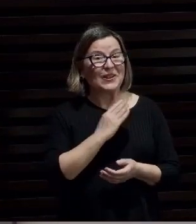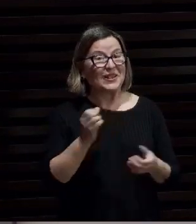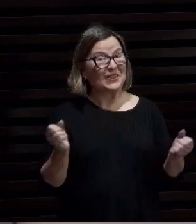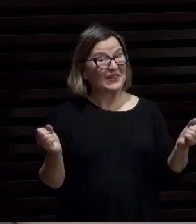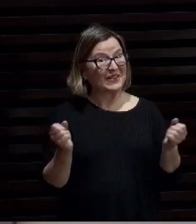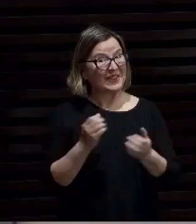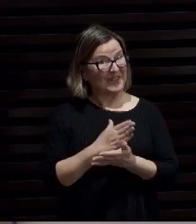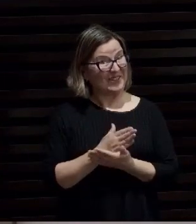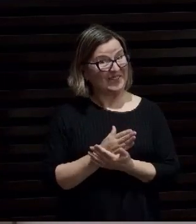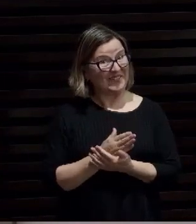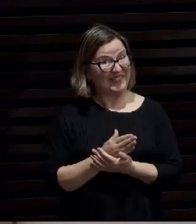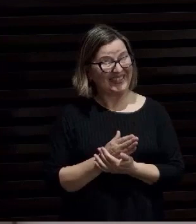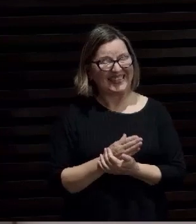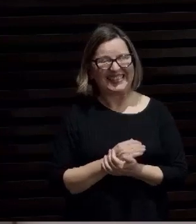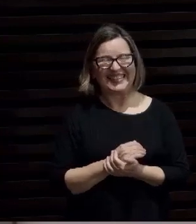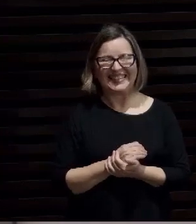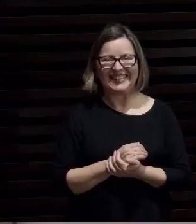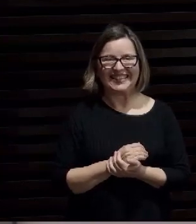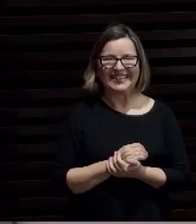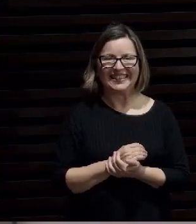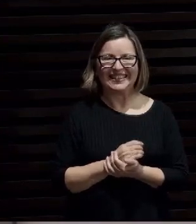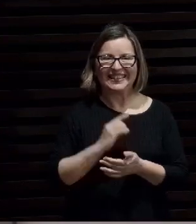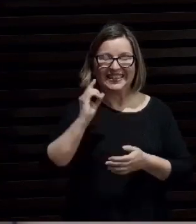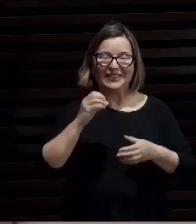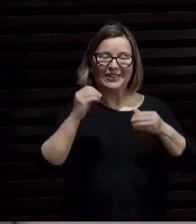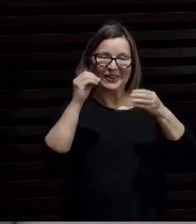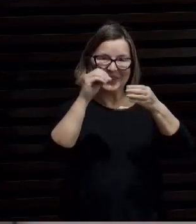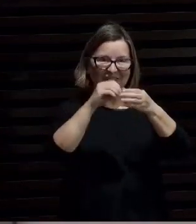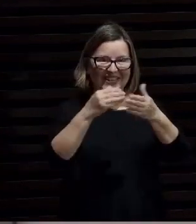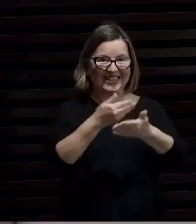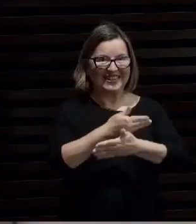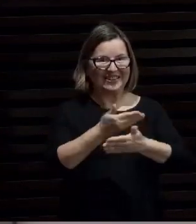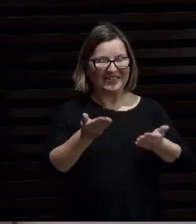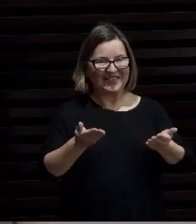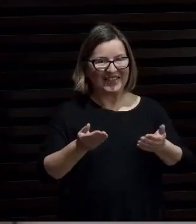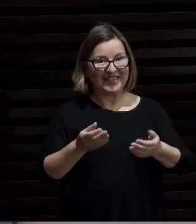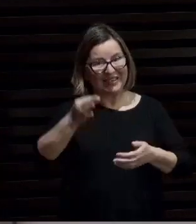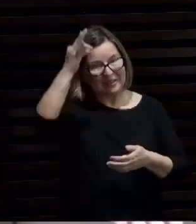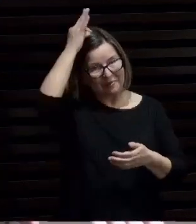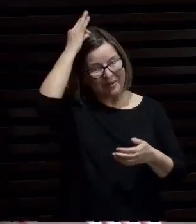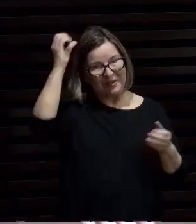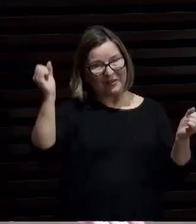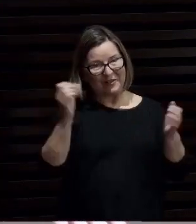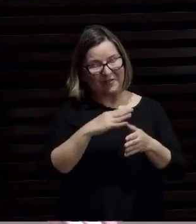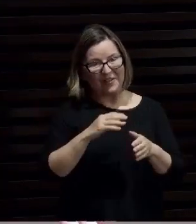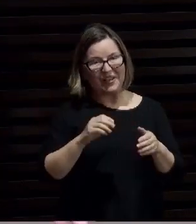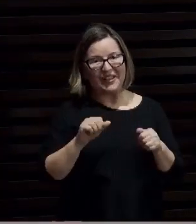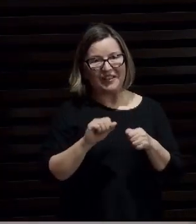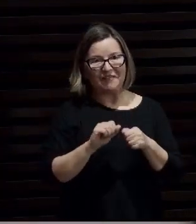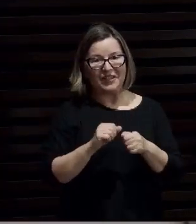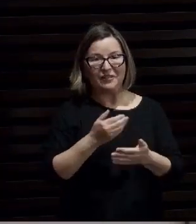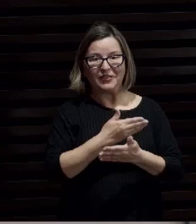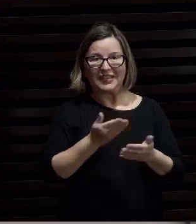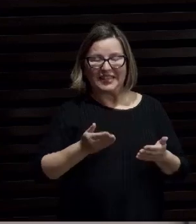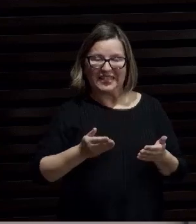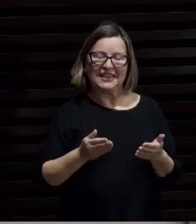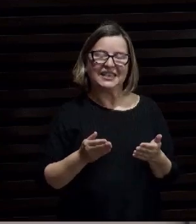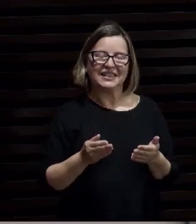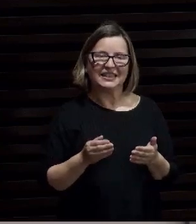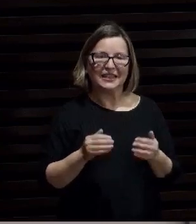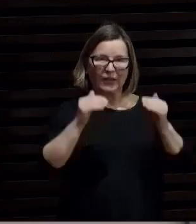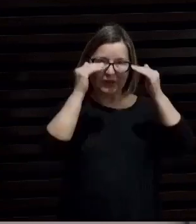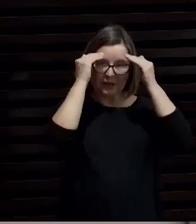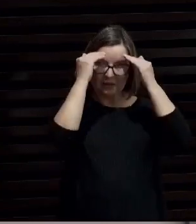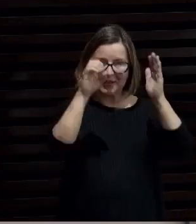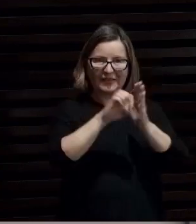Dar-vos-ei um coração novo, porém dentro de vós um espírito novo, e então eu fareis o quê? Que vocês andeis nos meus estatutos, guardeis os meus